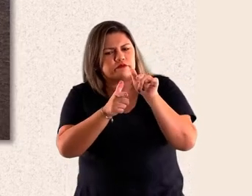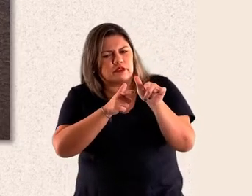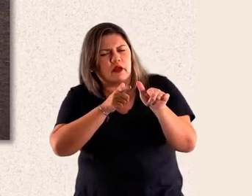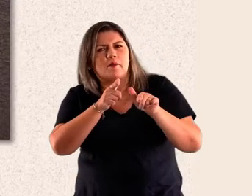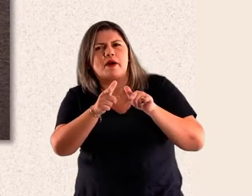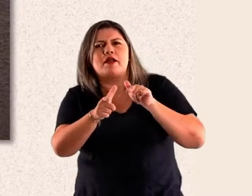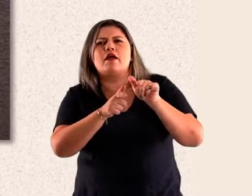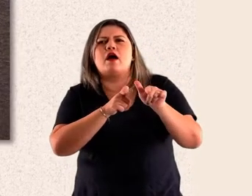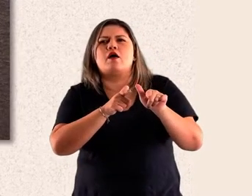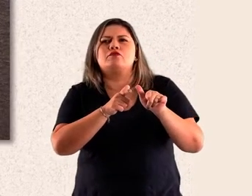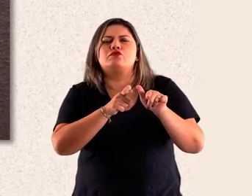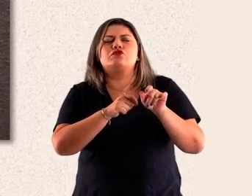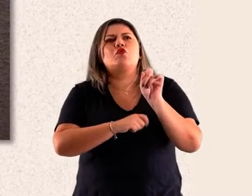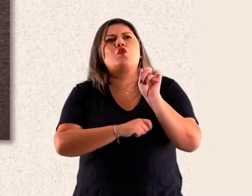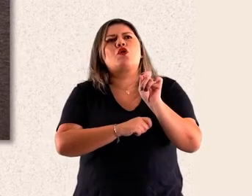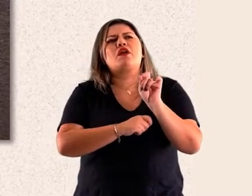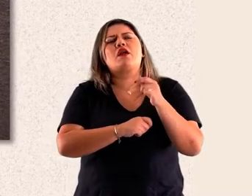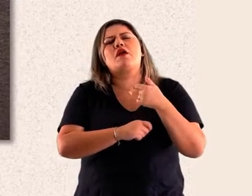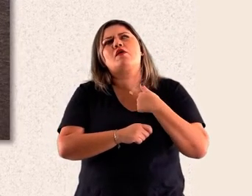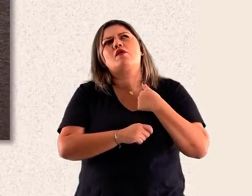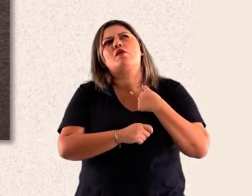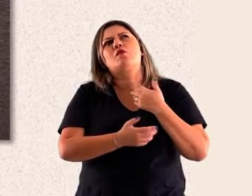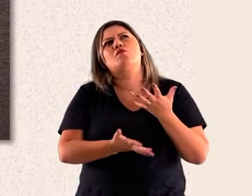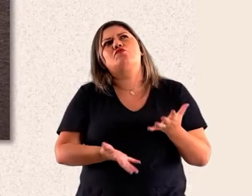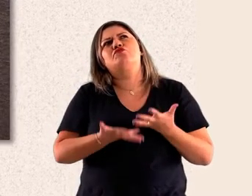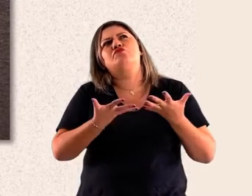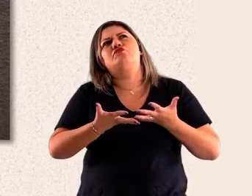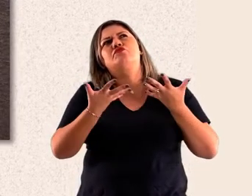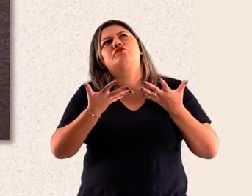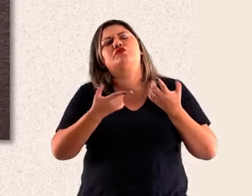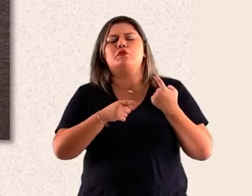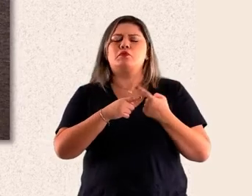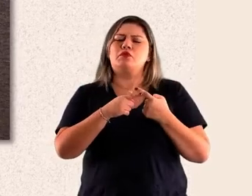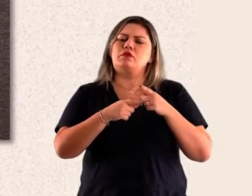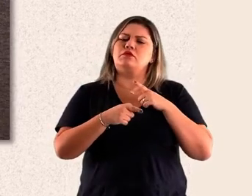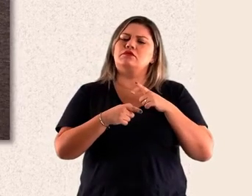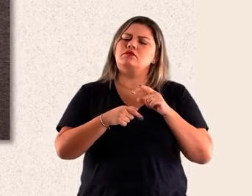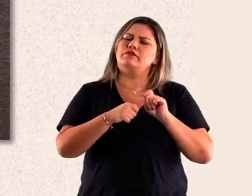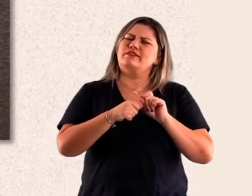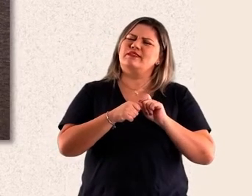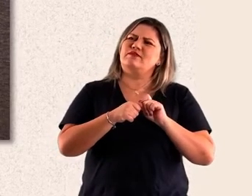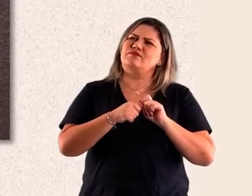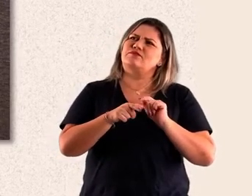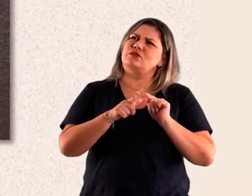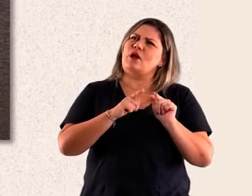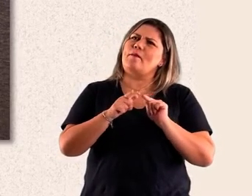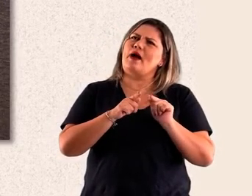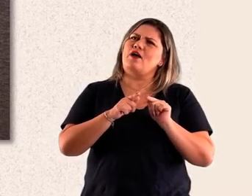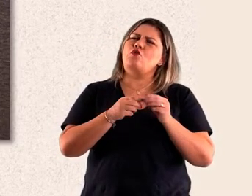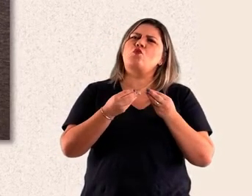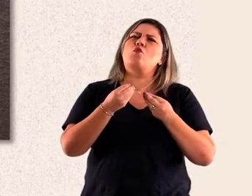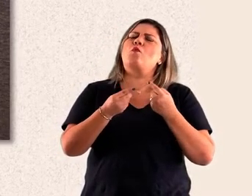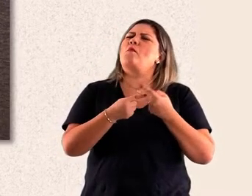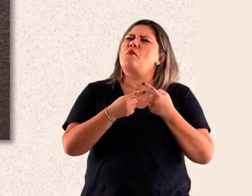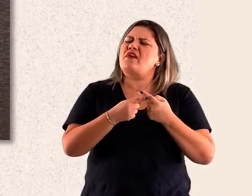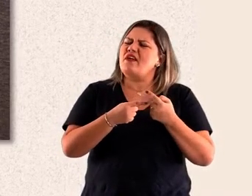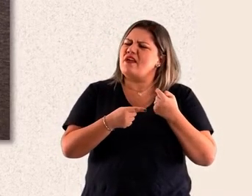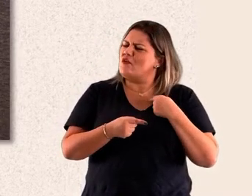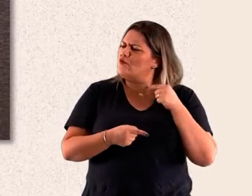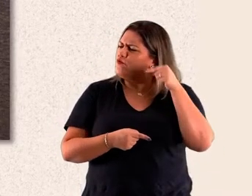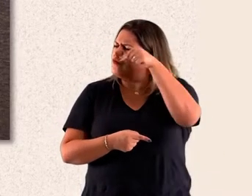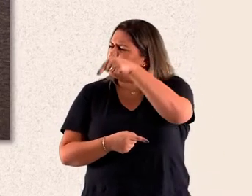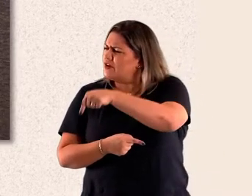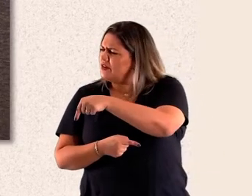o que o que me motiva E por que que eu tô fazendo isso que eu tô fazendo é por que que eu vim aqui no cnmp